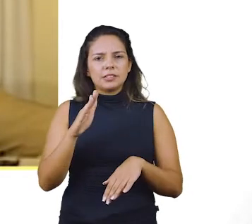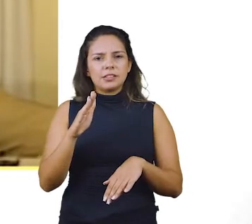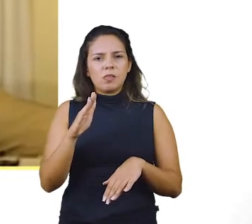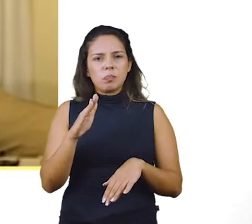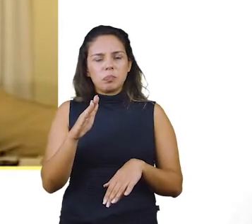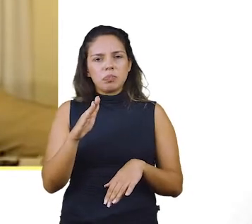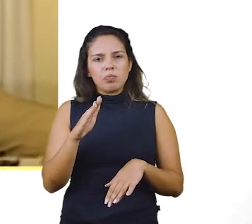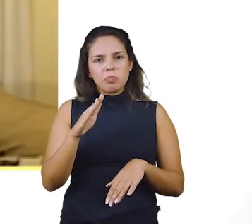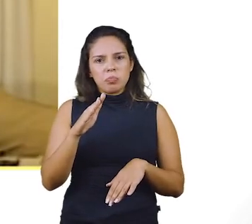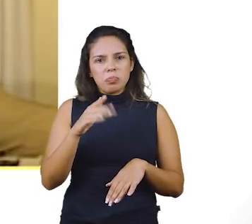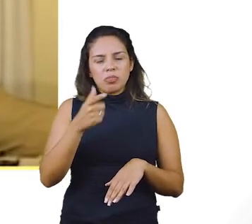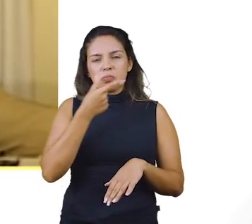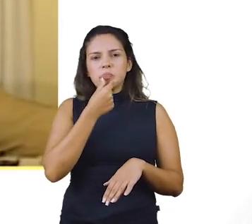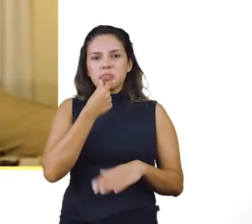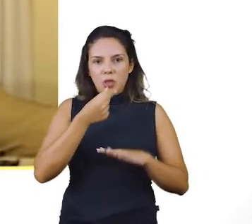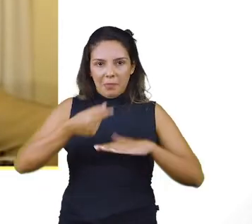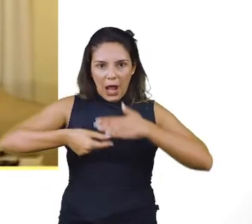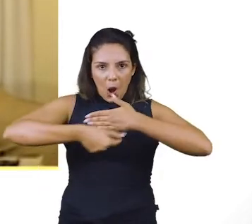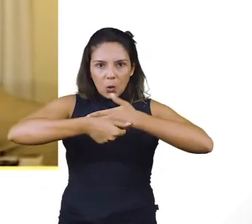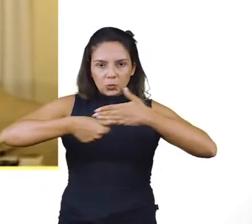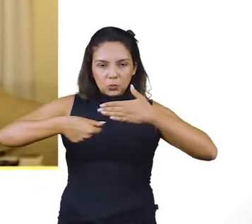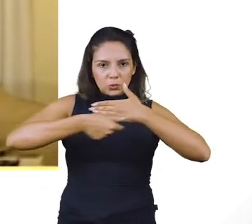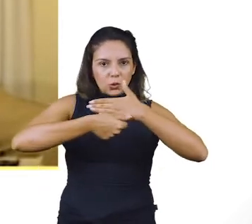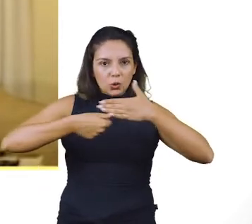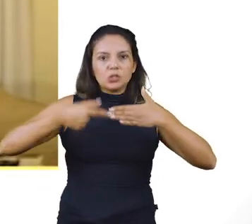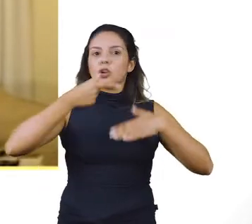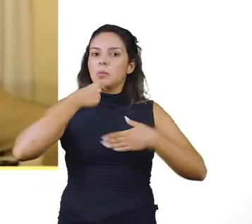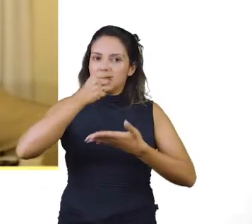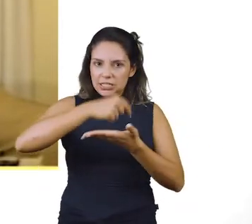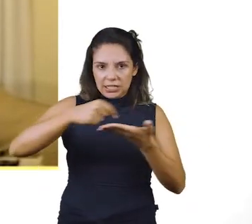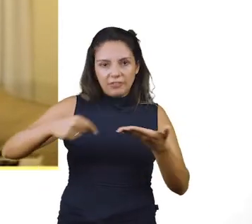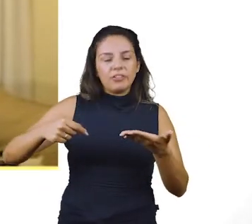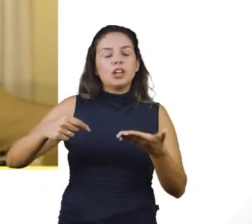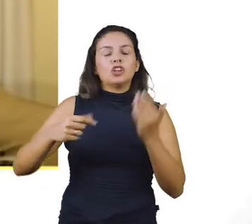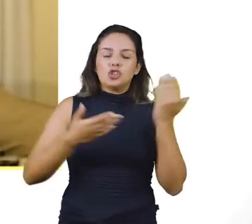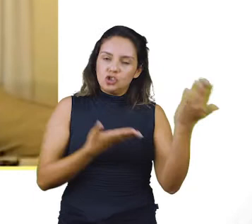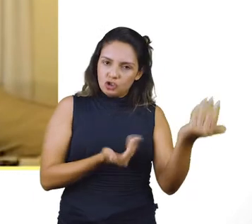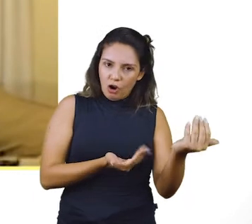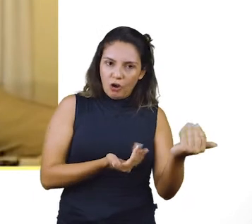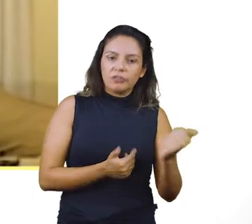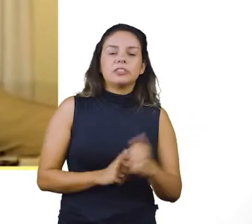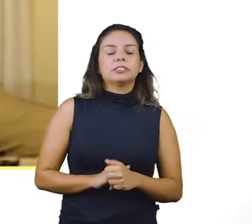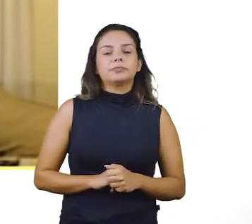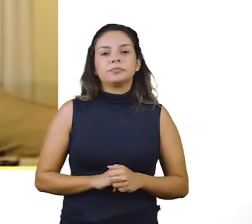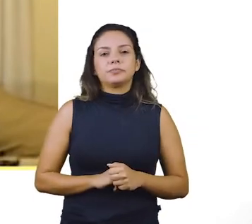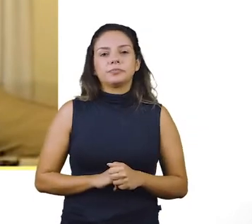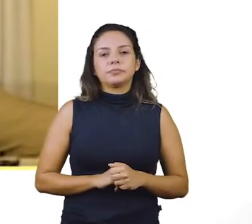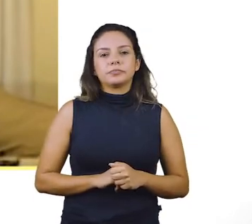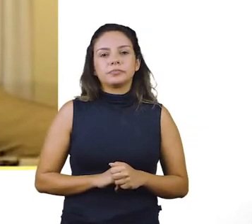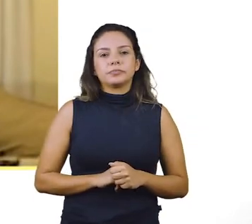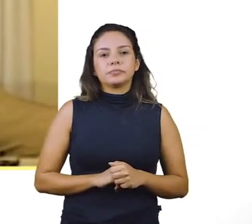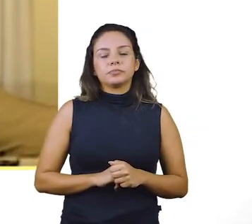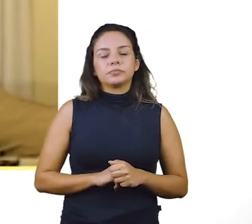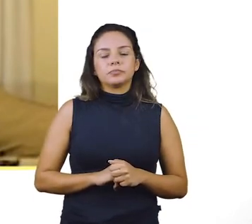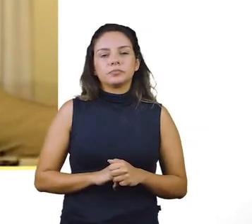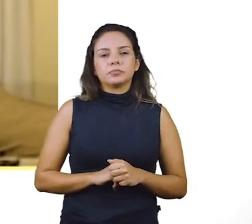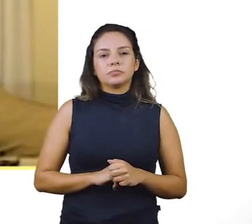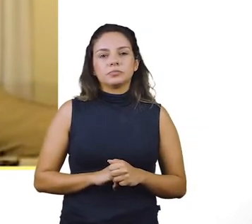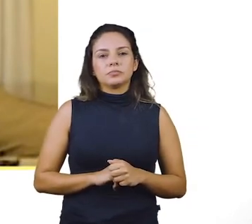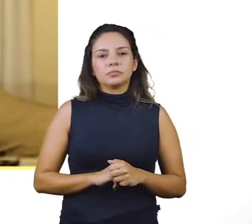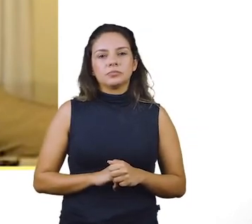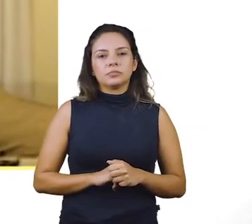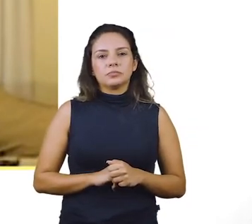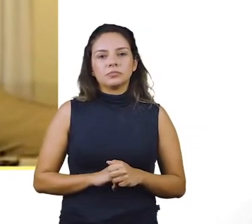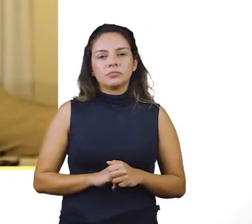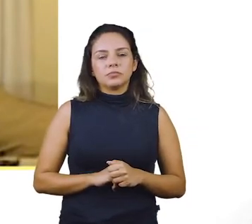grandes lançamentos. Eu falo quando vem o trio aqui das meninas que acabam